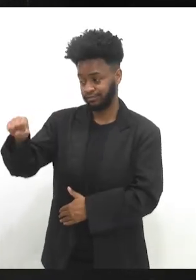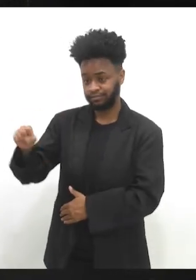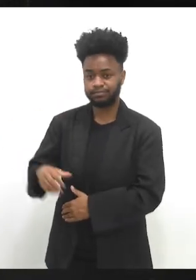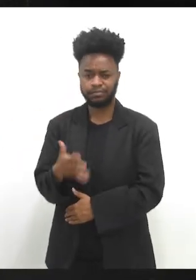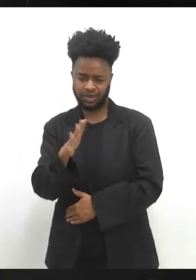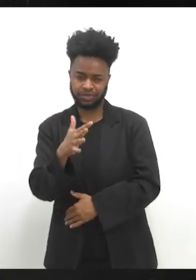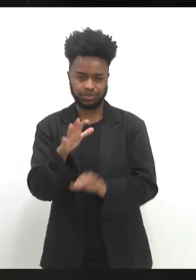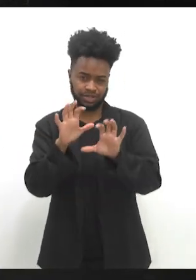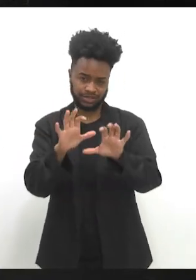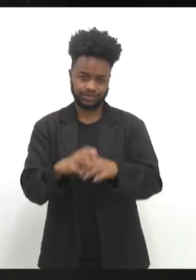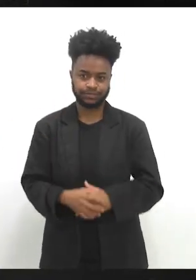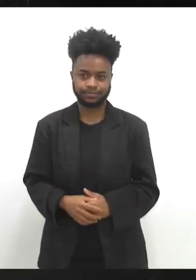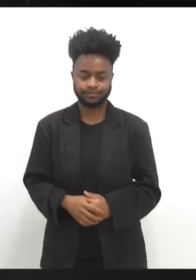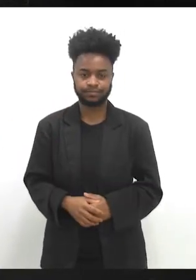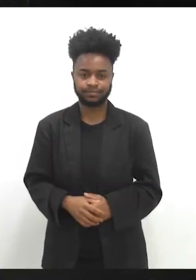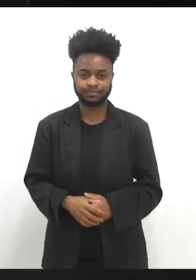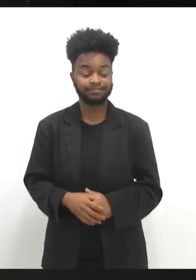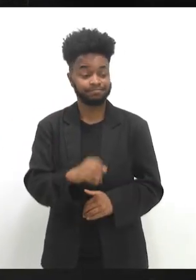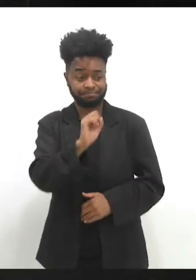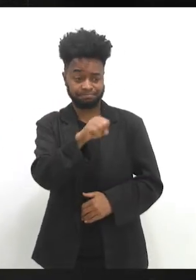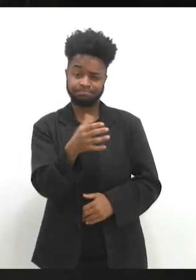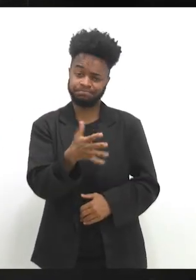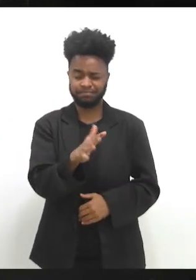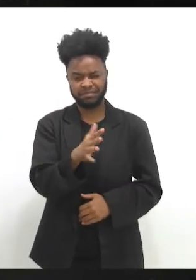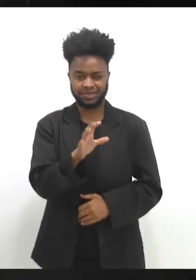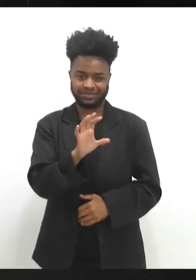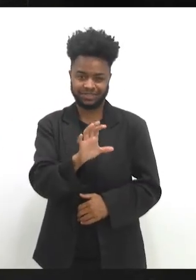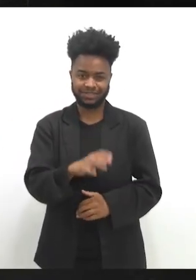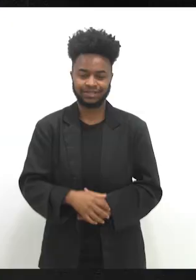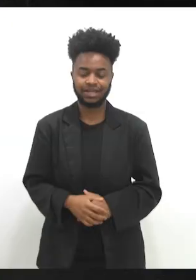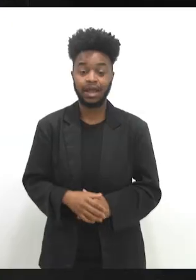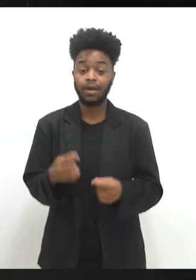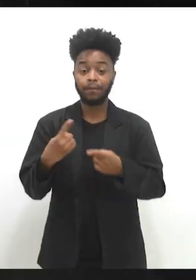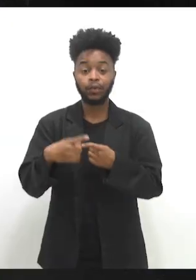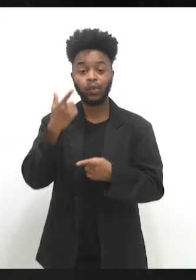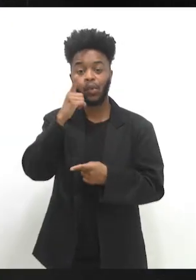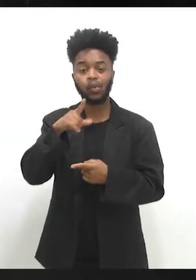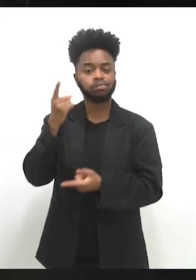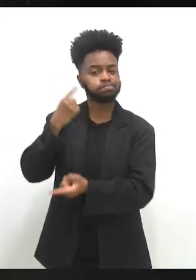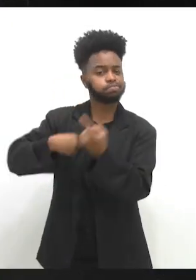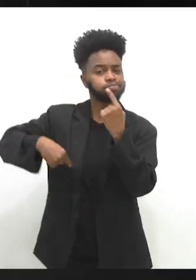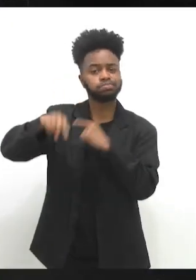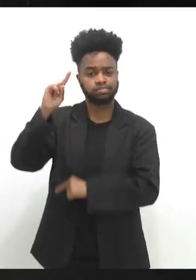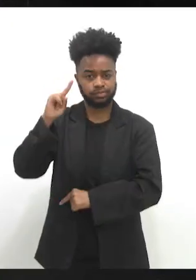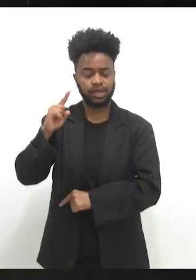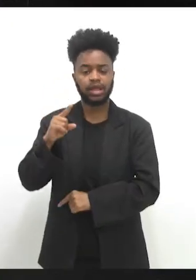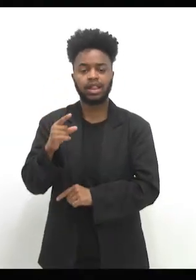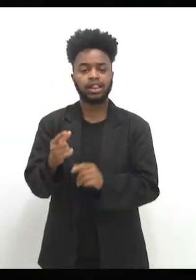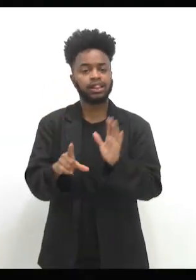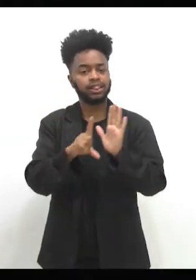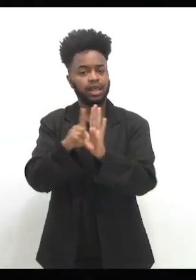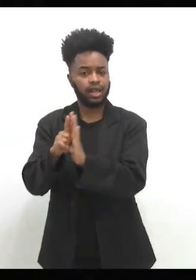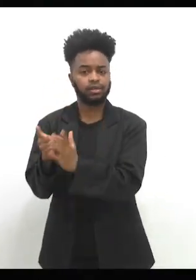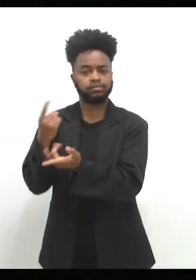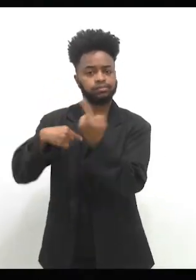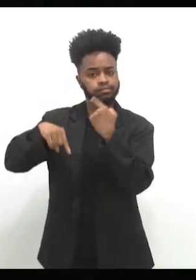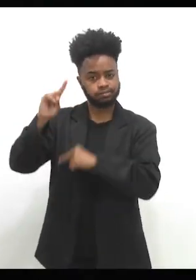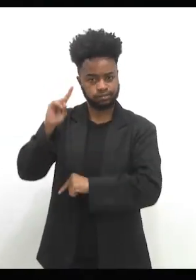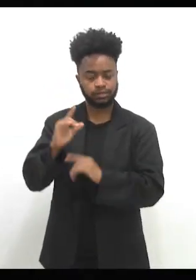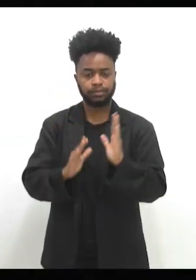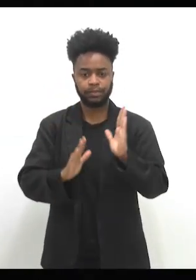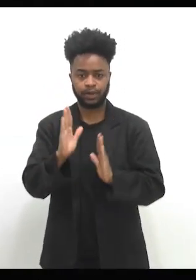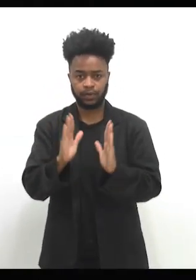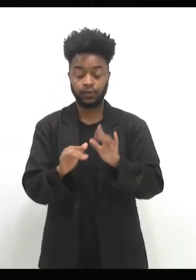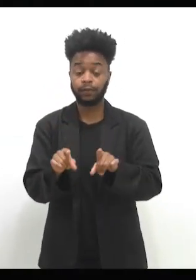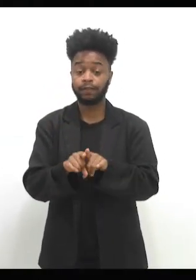Exatamente. Não é mais ou menos assim? Mais ou menos. A gente teve um avanço, né, de evoluções legislativas nesse meio tempo,